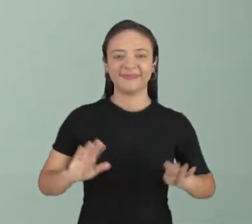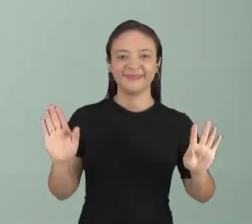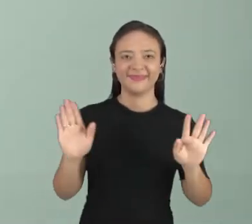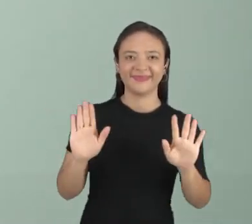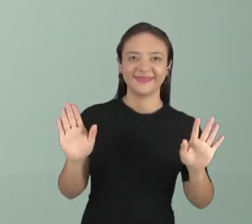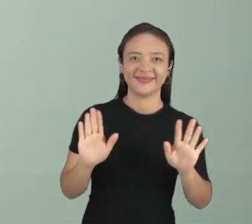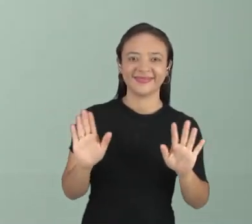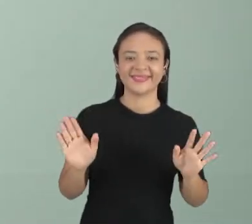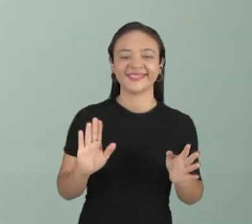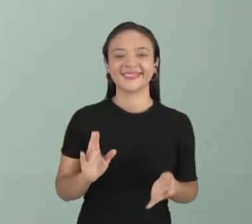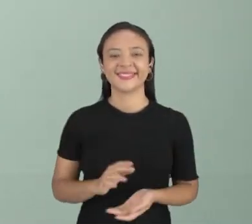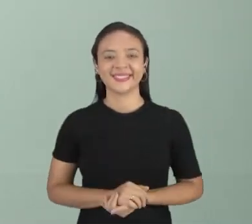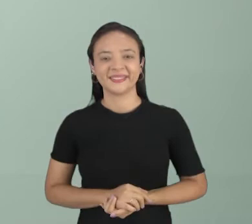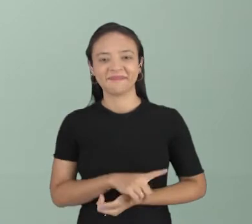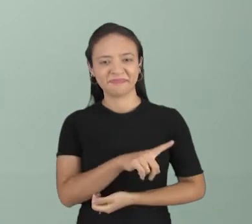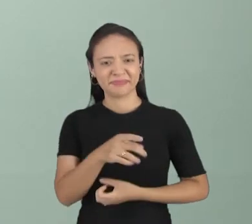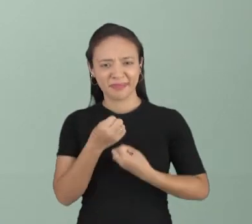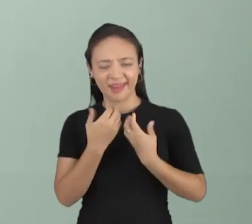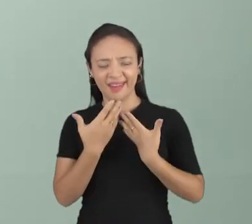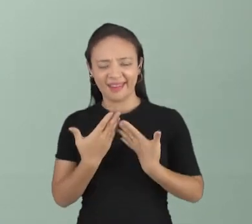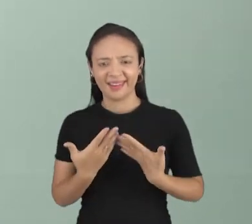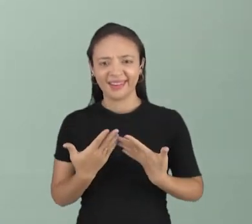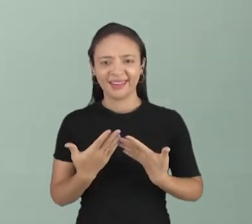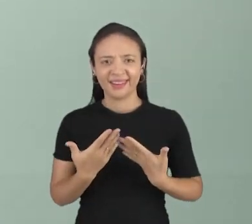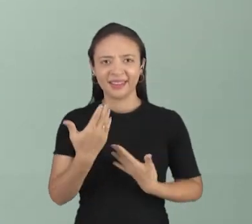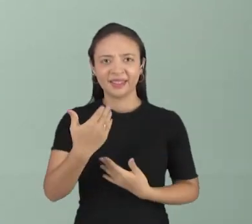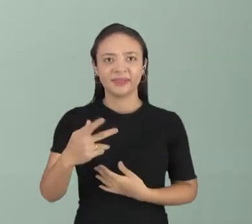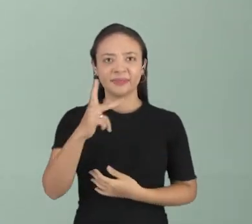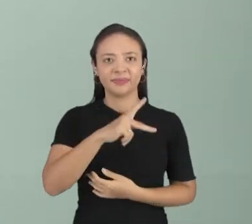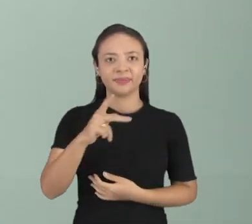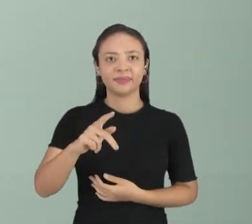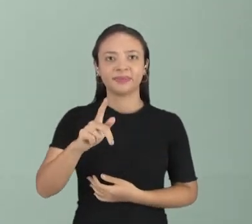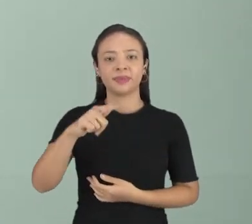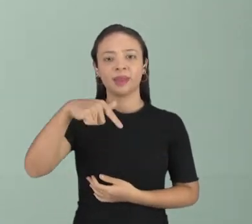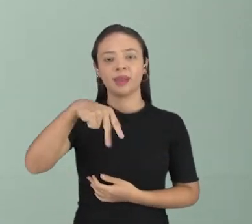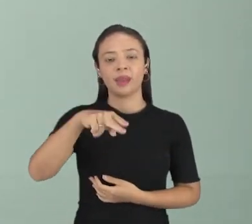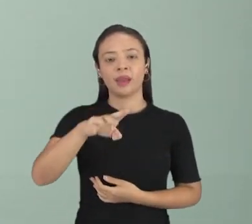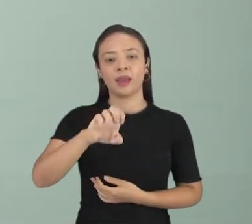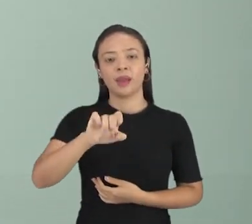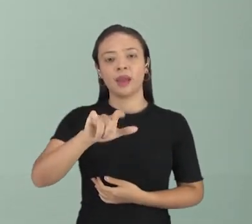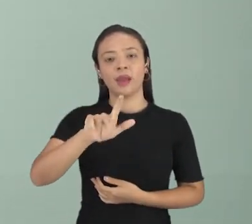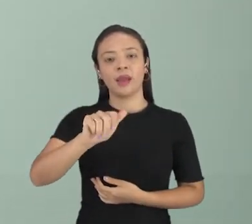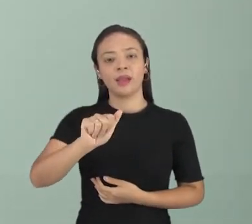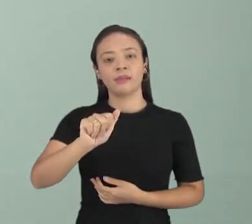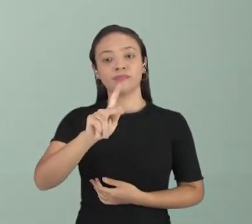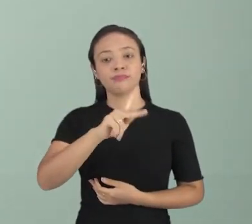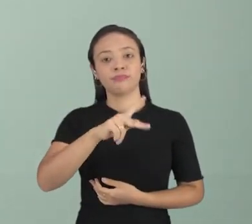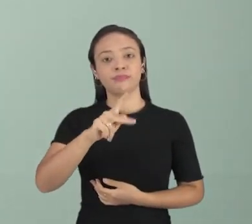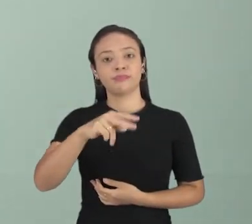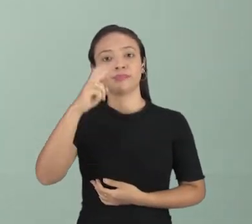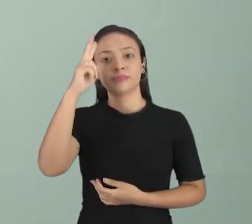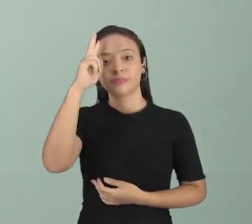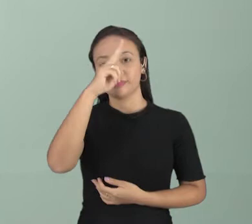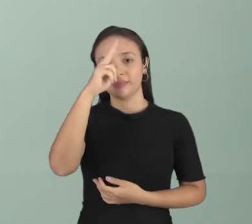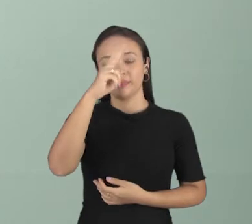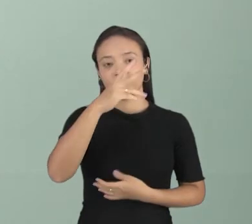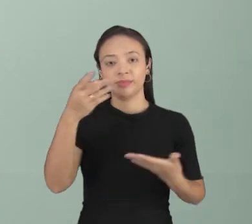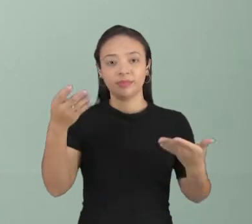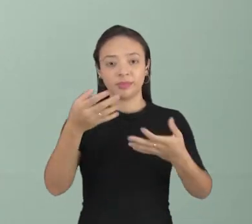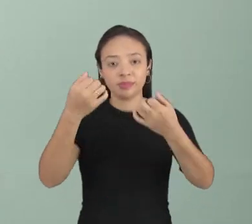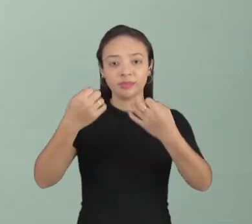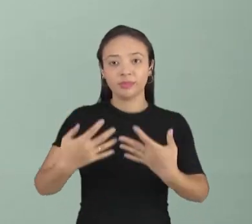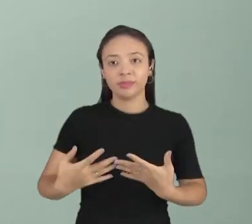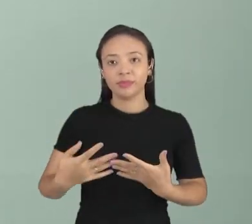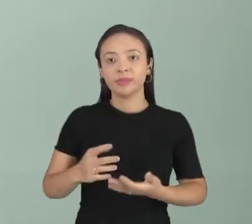Olá, gente! Como é que vocês estão? Eu sou a professora Keila, professora de História, e vamos aí para mais um